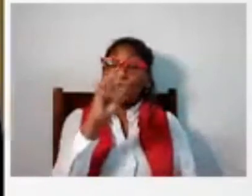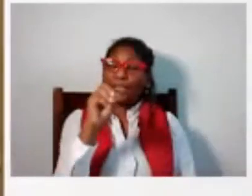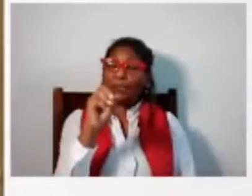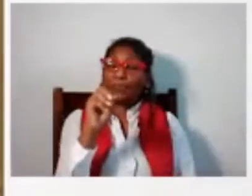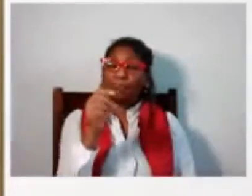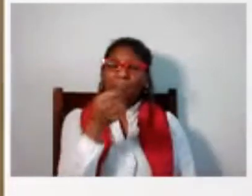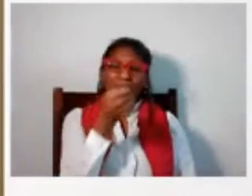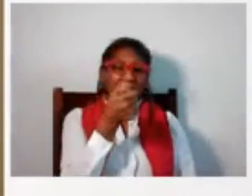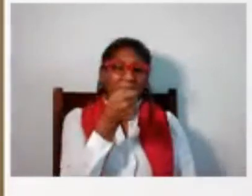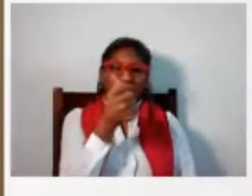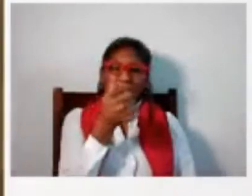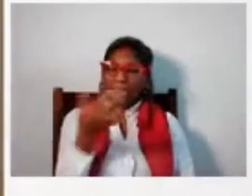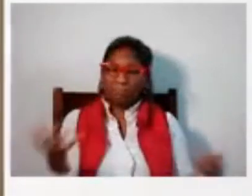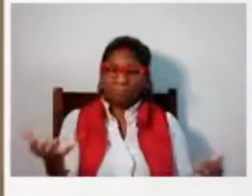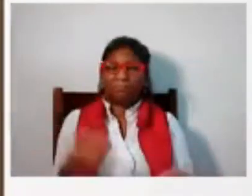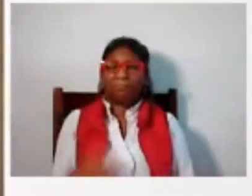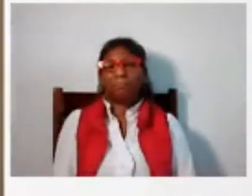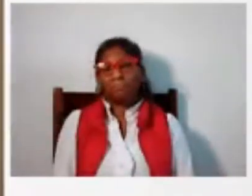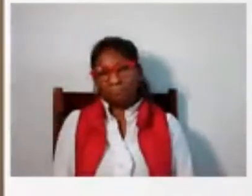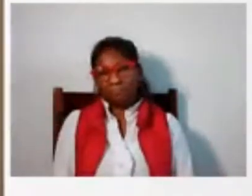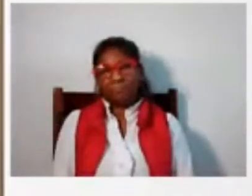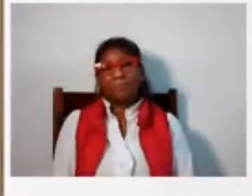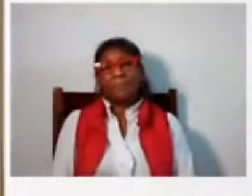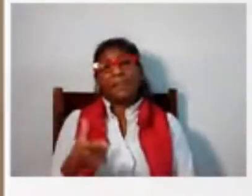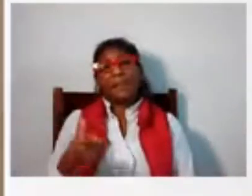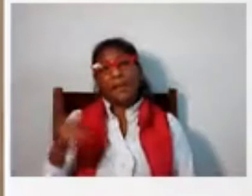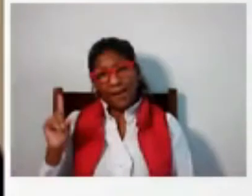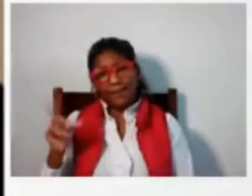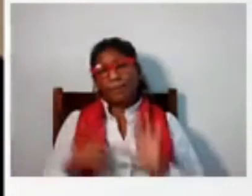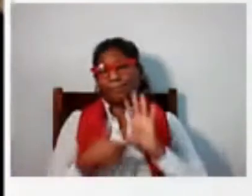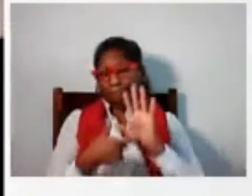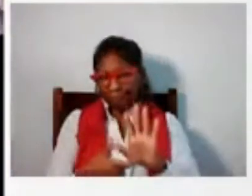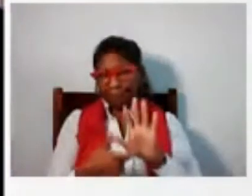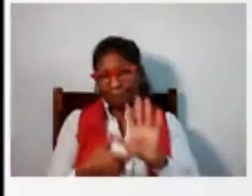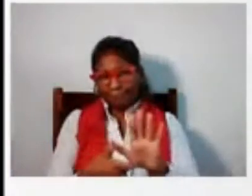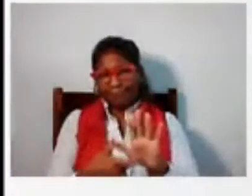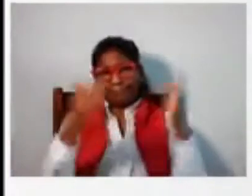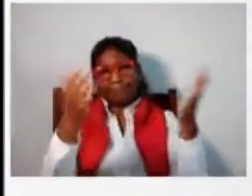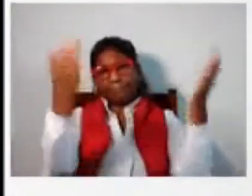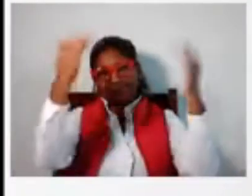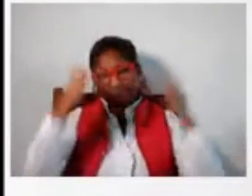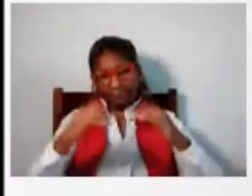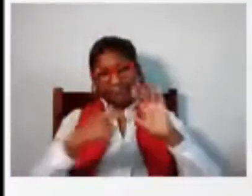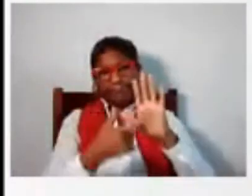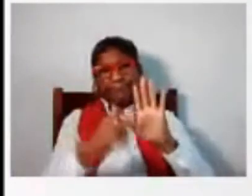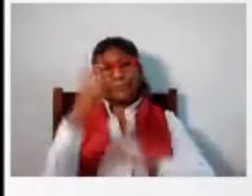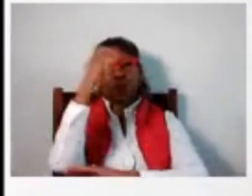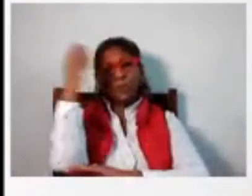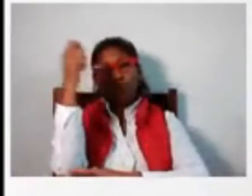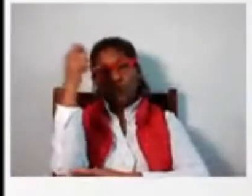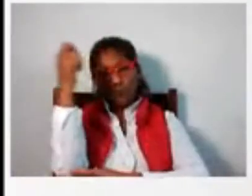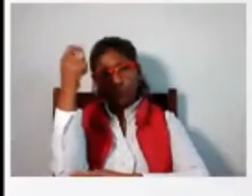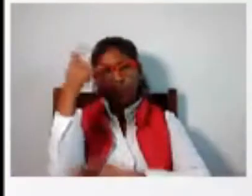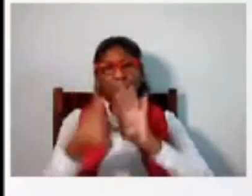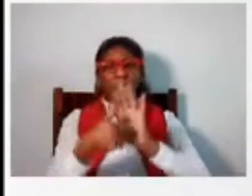aqui antes o slide do Rio Grande do Sul, que está aqui, né? Esse é o resultado do Rio Grande do Sul. Nós vínhamos